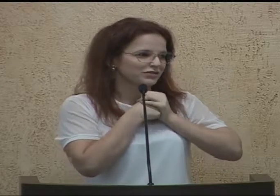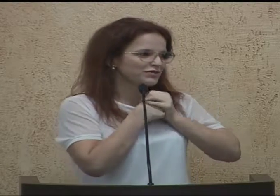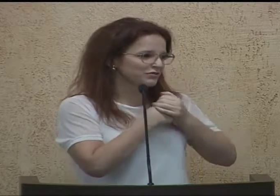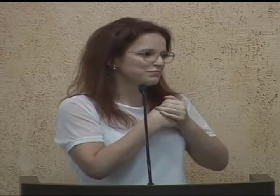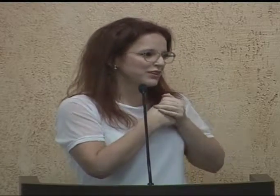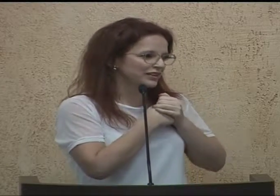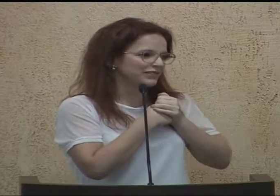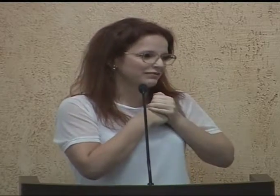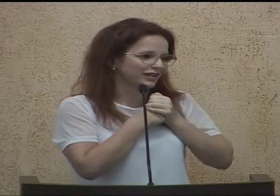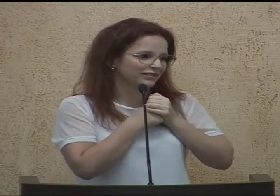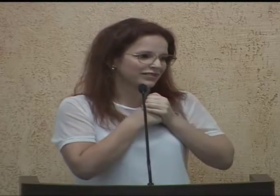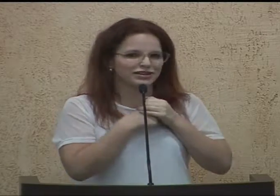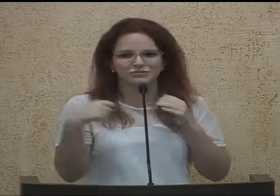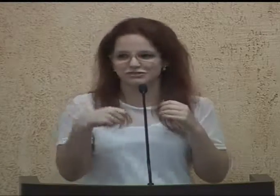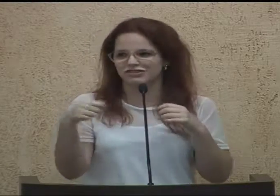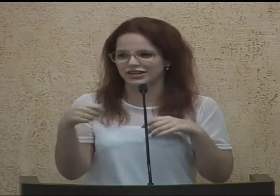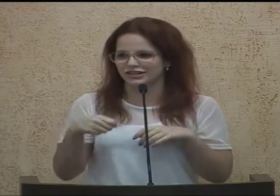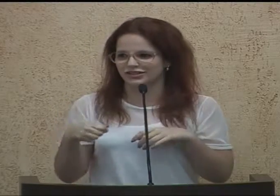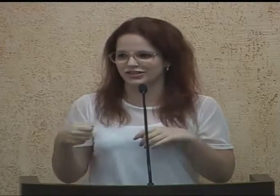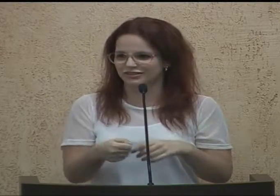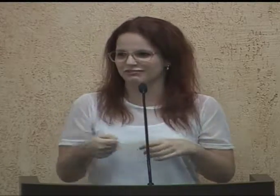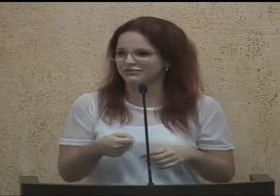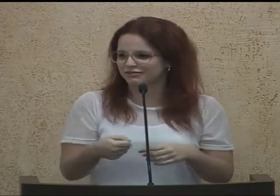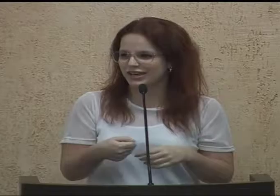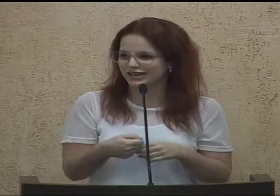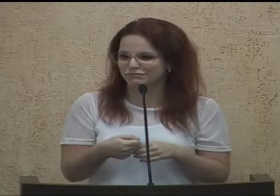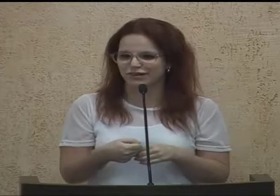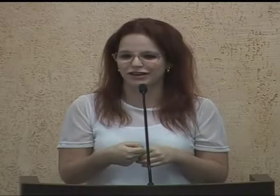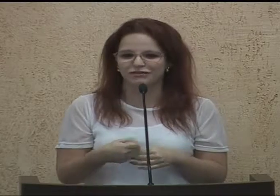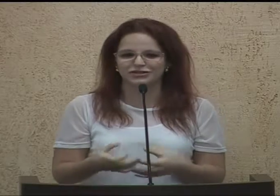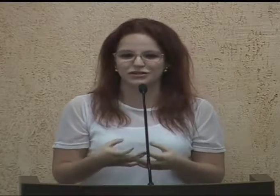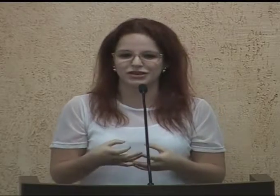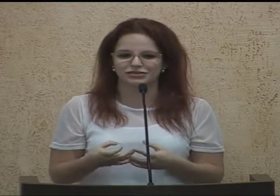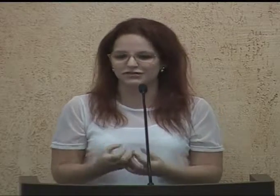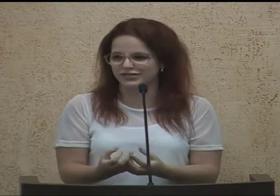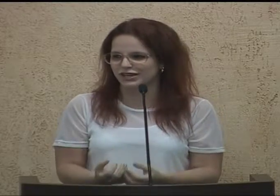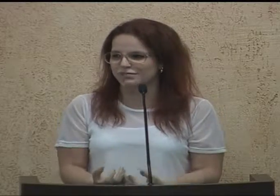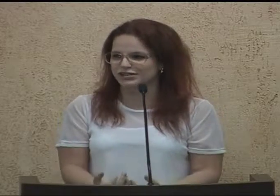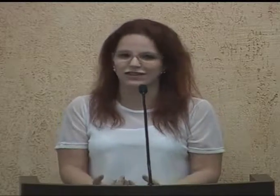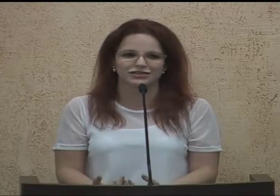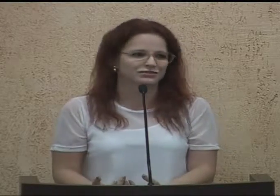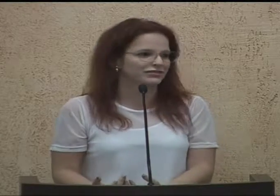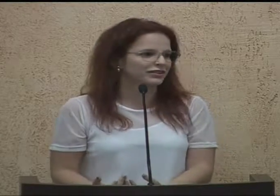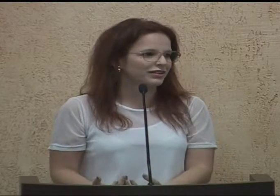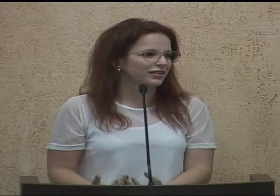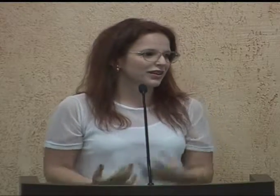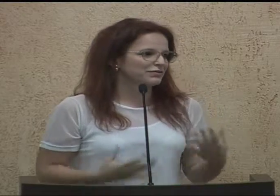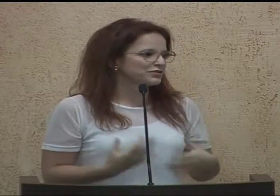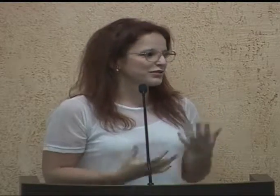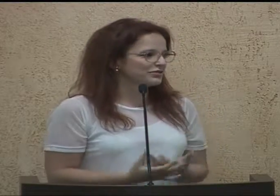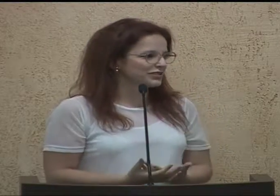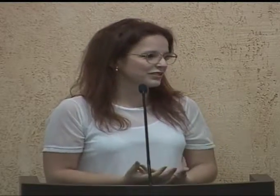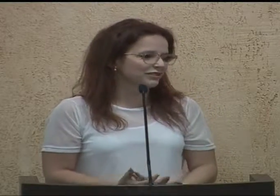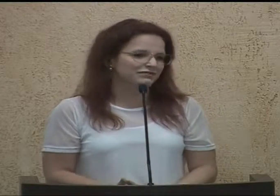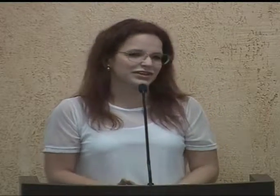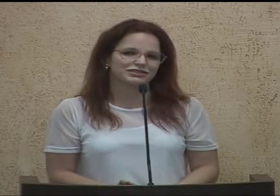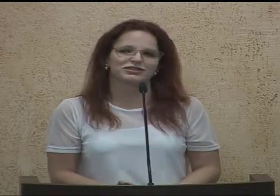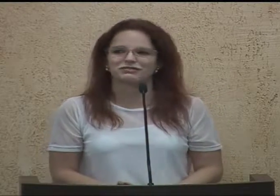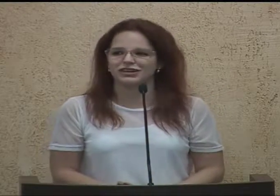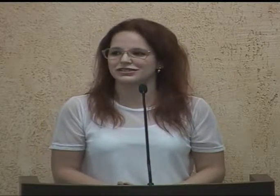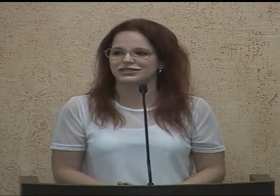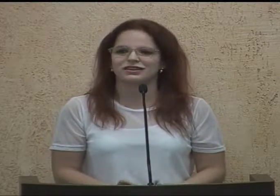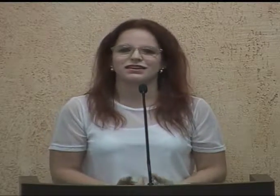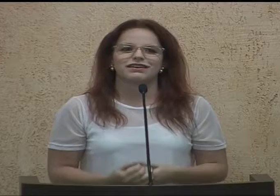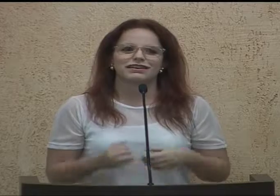grudada, é mais difícil de perder, não é? Que nem uma sujeirinha, a gente não consegue limpar. Quando é mais nova, sai mais fácil. É mais ou menos isso que acontece